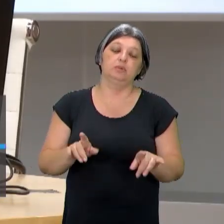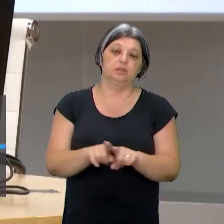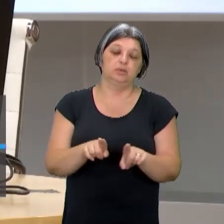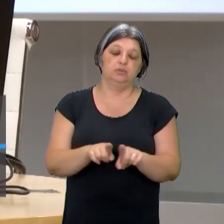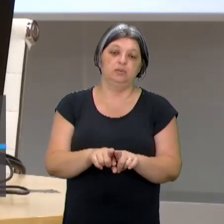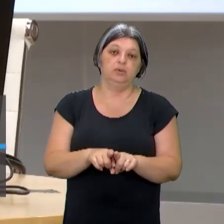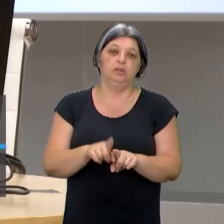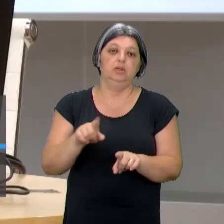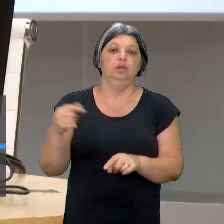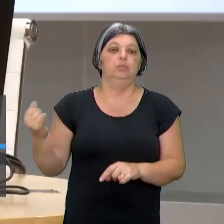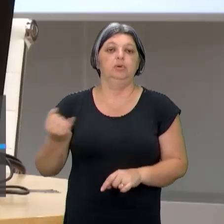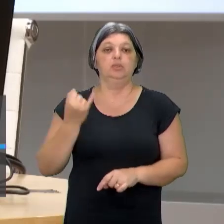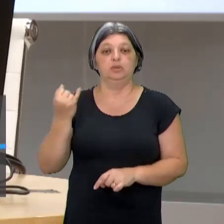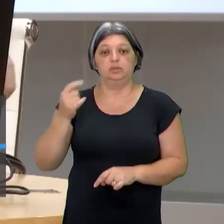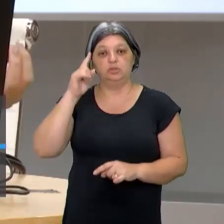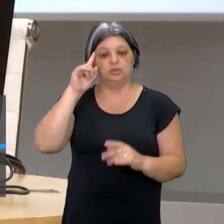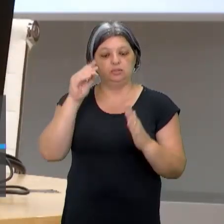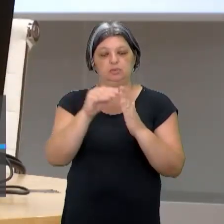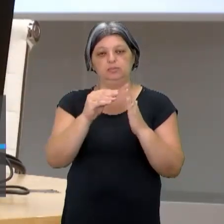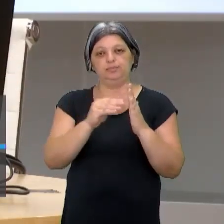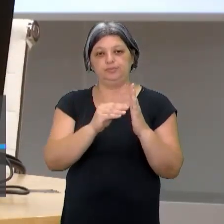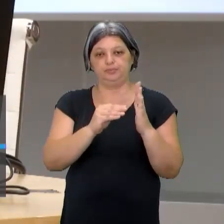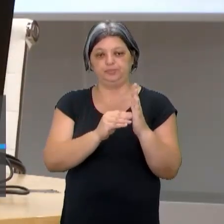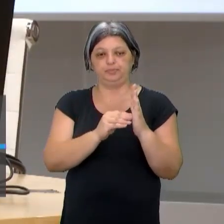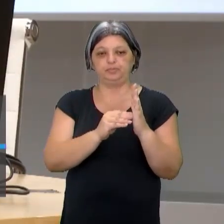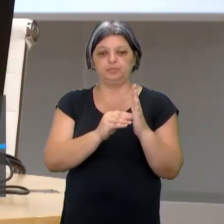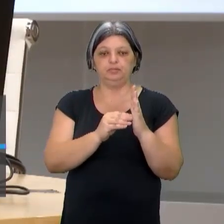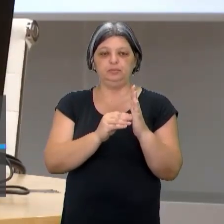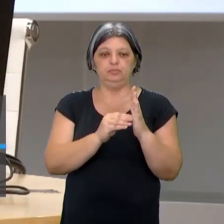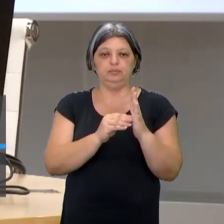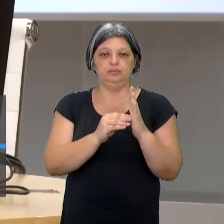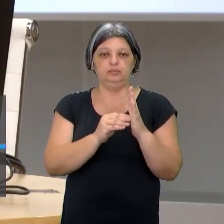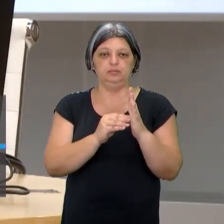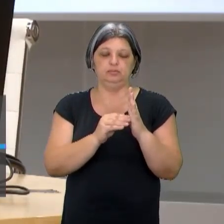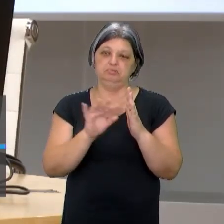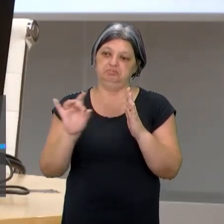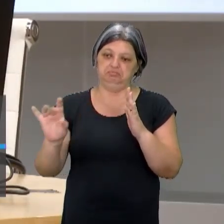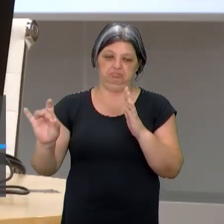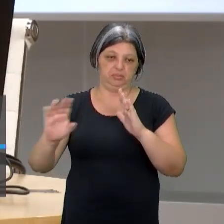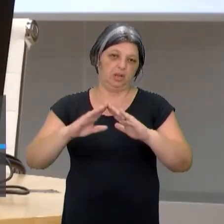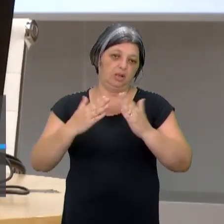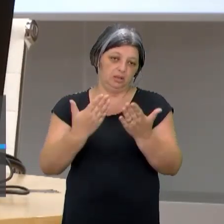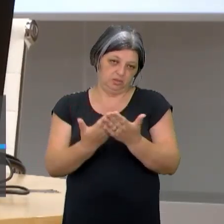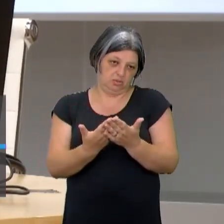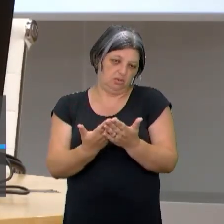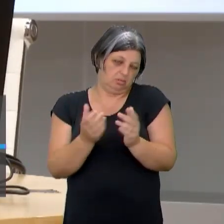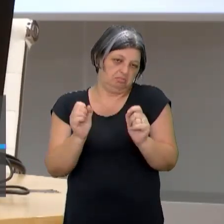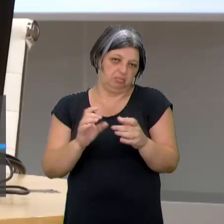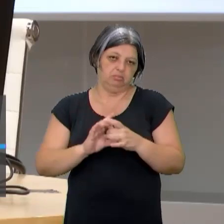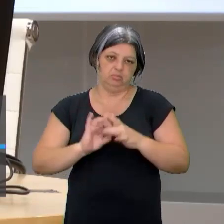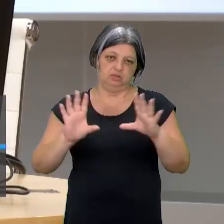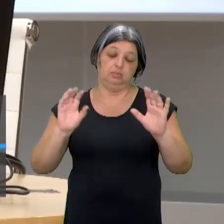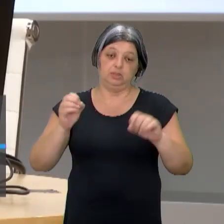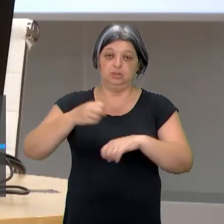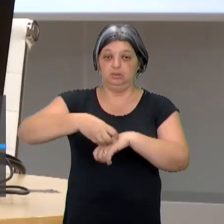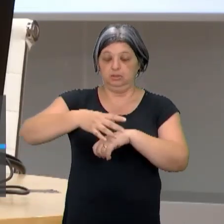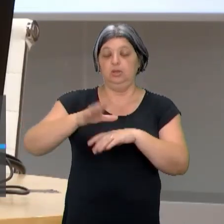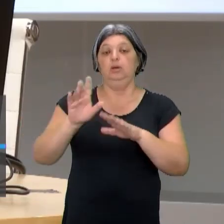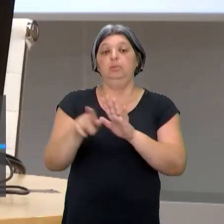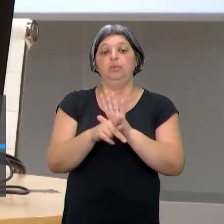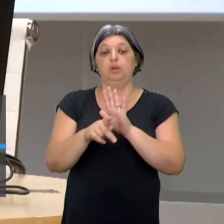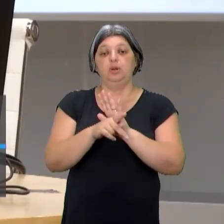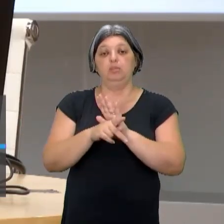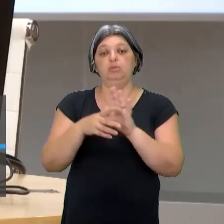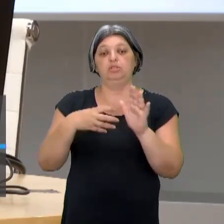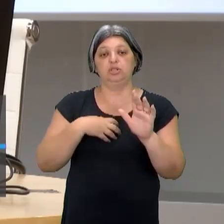importante a gente ter essa agenda, ou somente, né? Enfim, aí fica a critério de cada escola, isso é apenas sugestão, num formato digital, né? Que ela